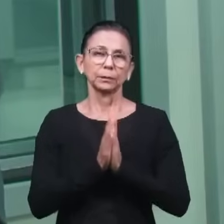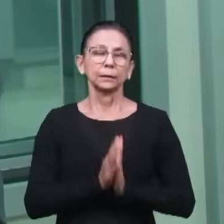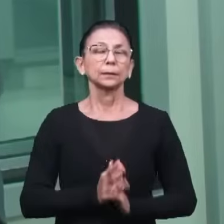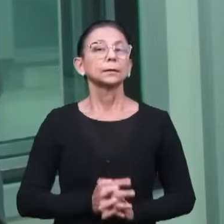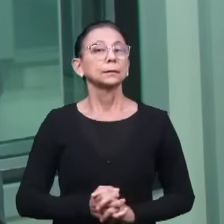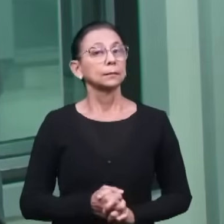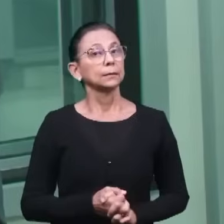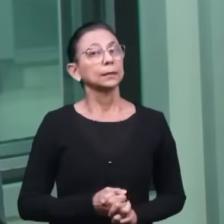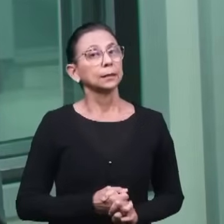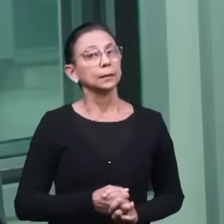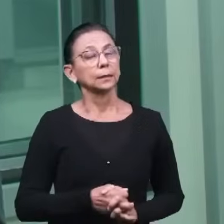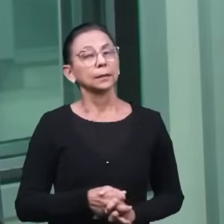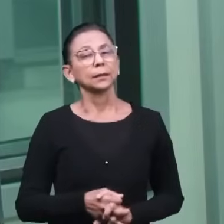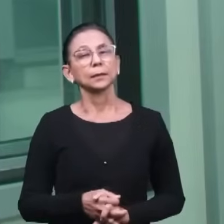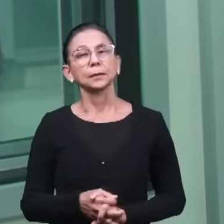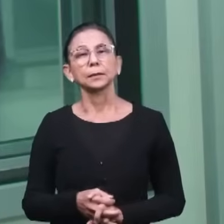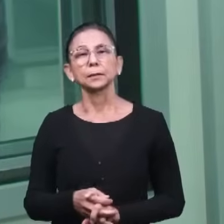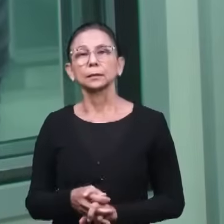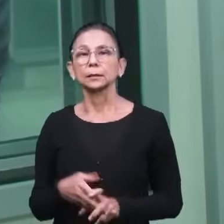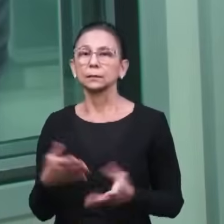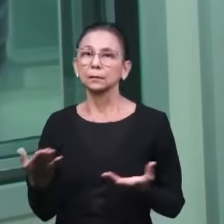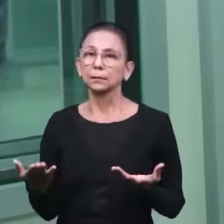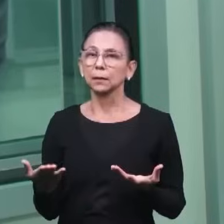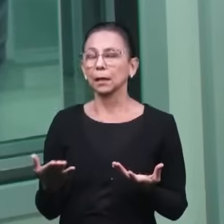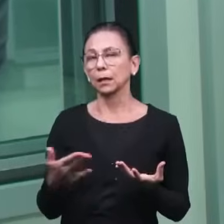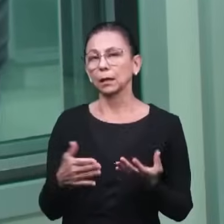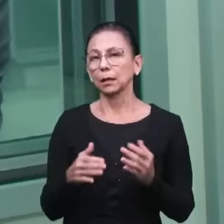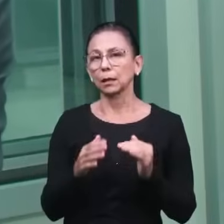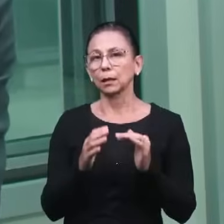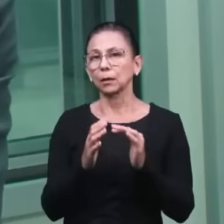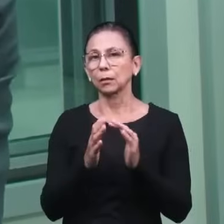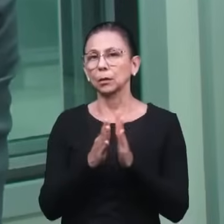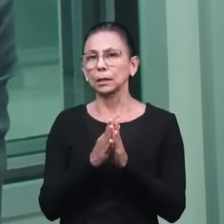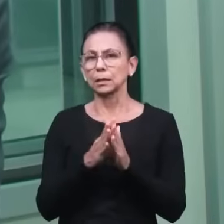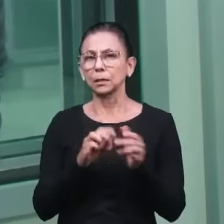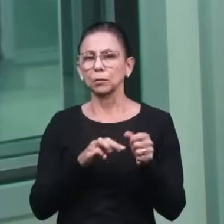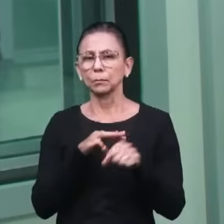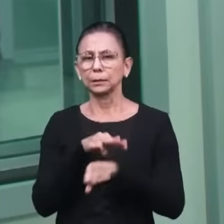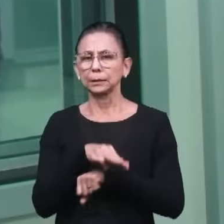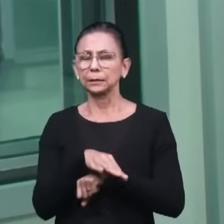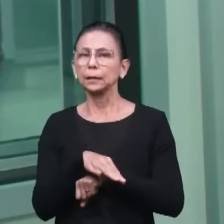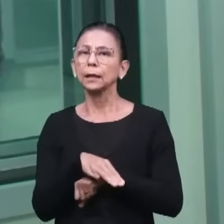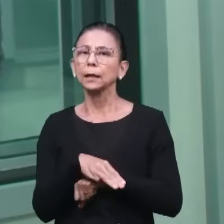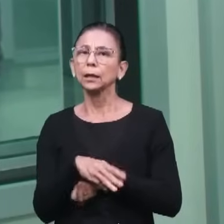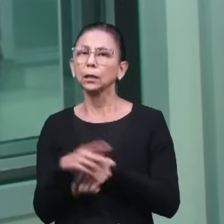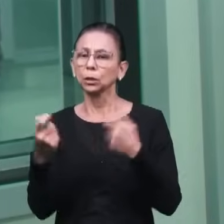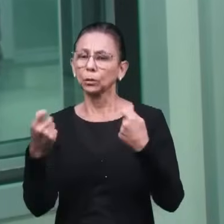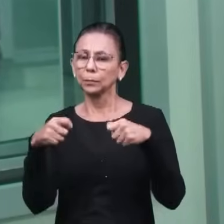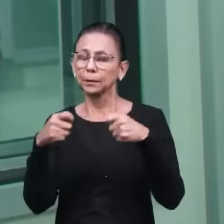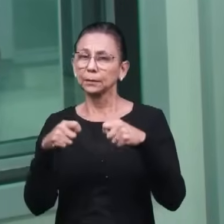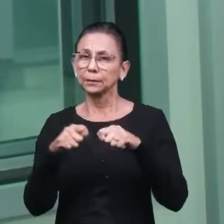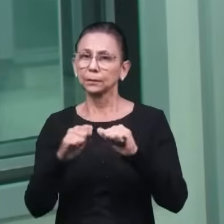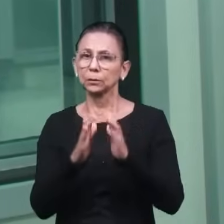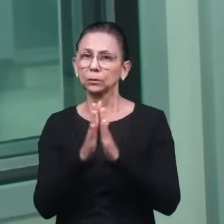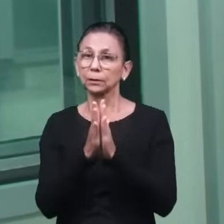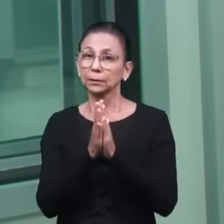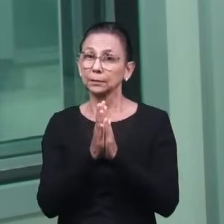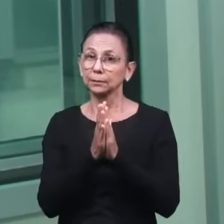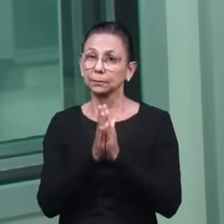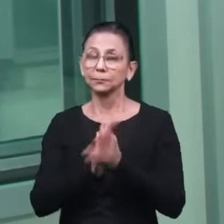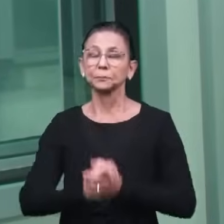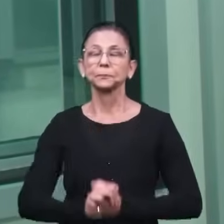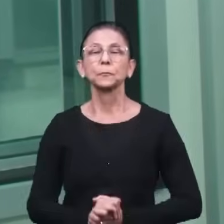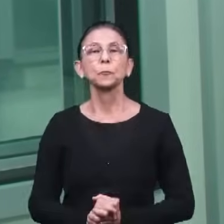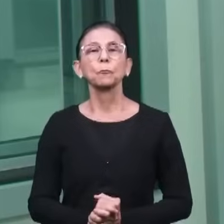faz parte do ministério. Quando os apóstolos falam para os diáconos, nós vamos perseverar no ministério da